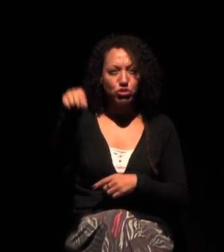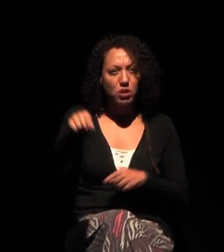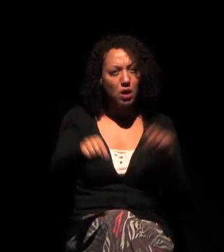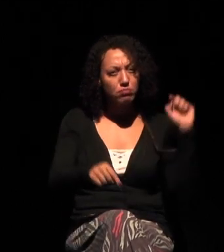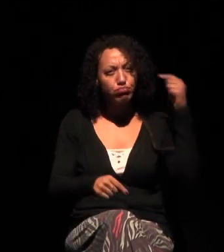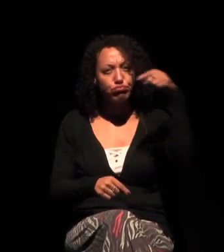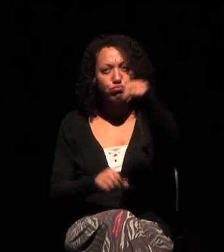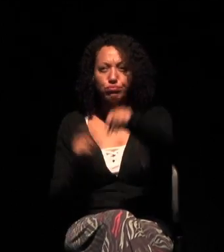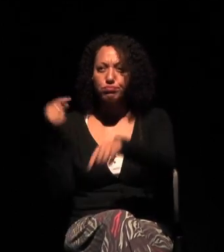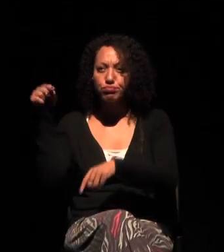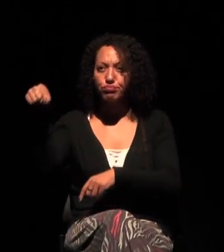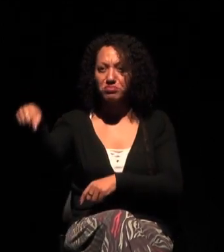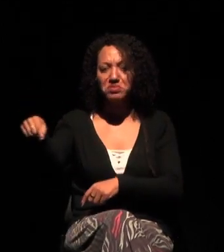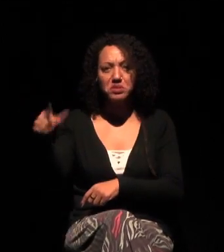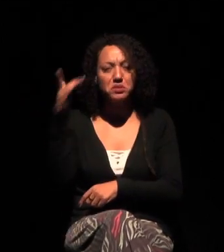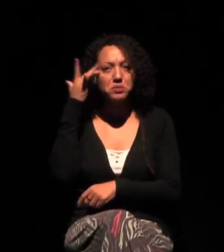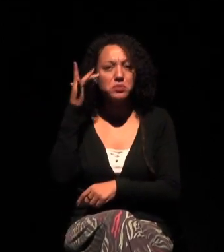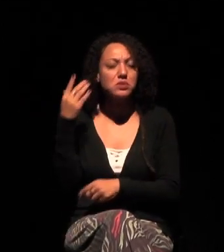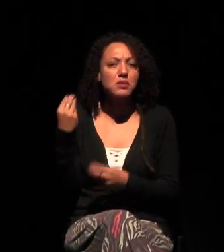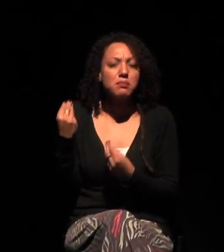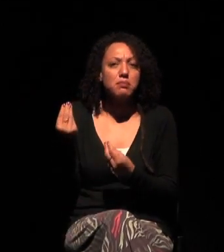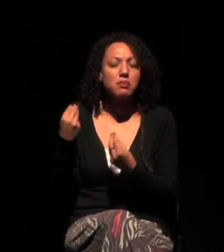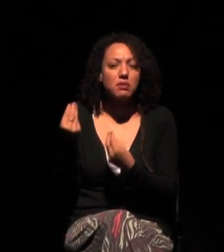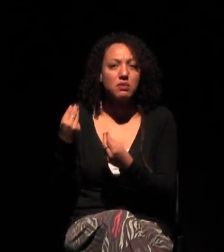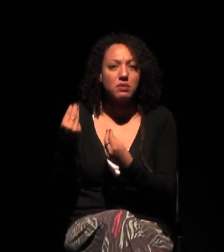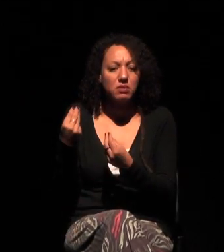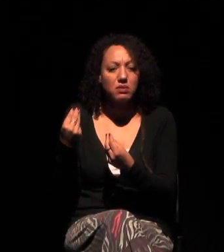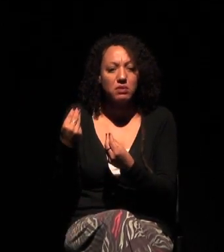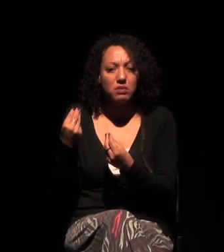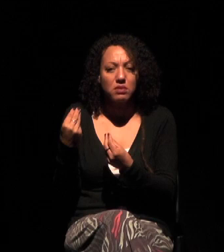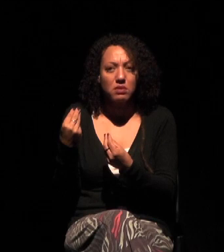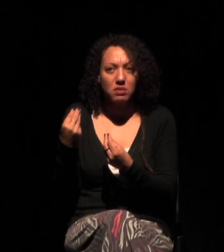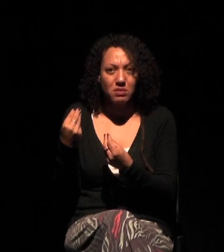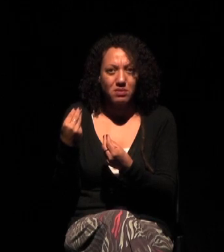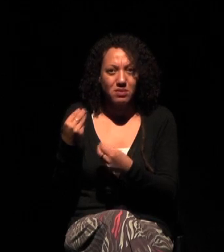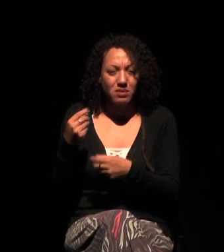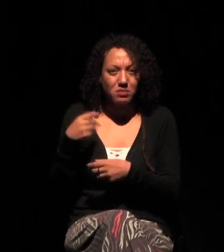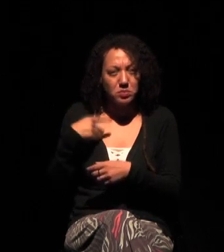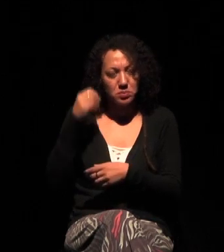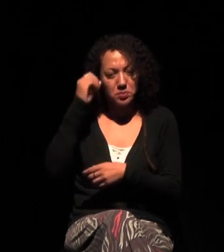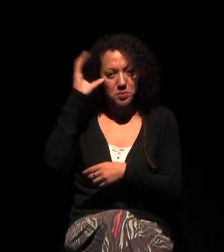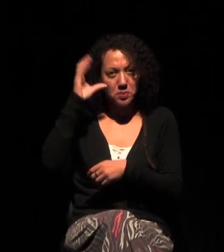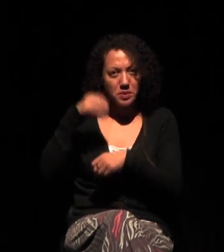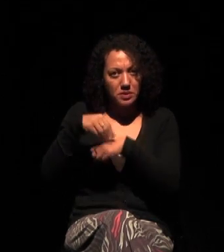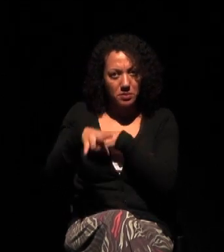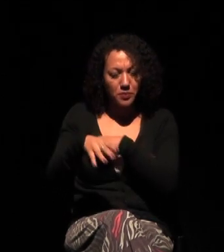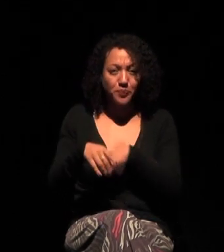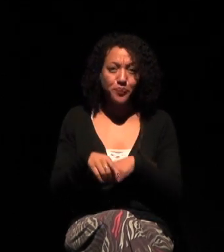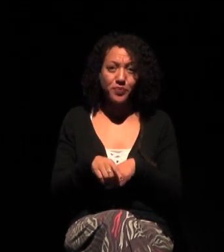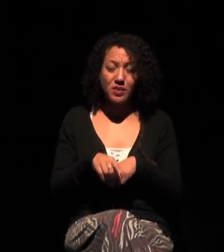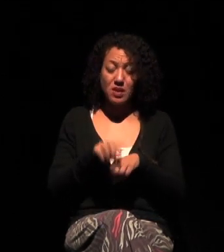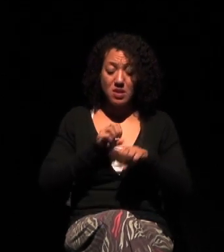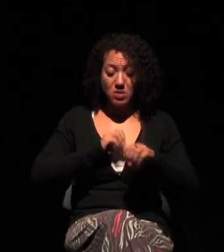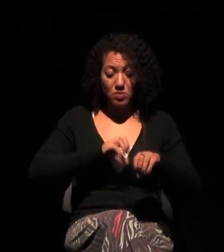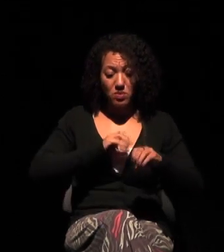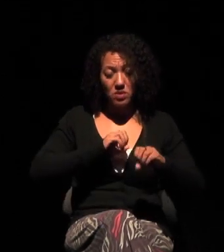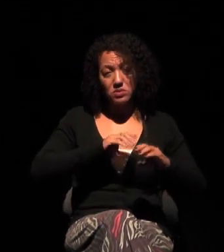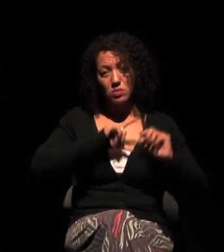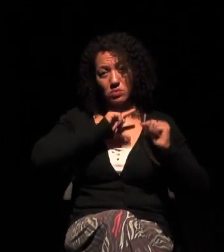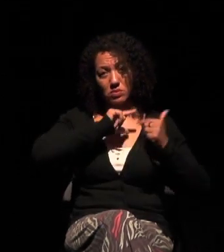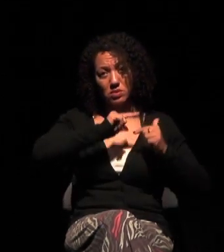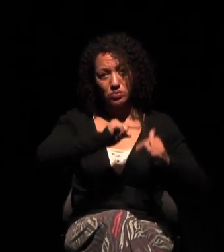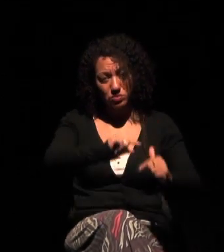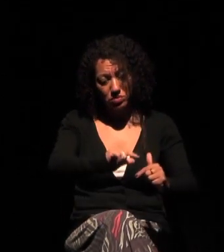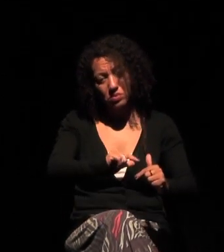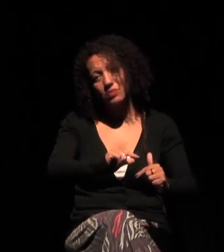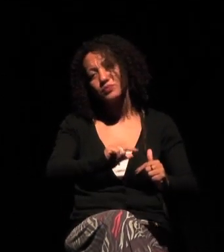não sair como nem porquê que o fato pois todo este conhecimento é educação tradicional que a gente tem é uma